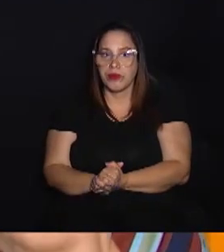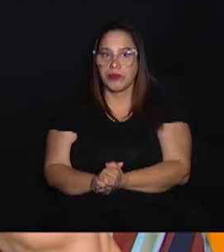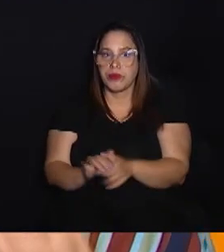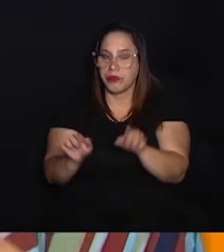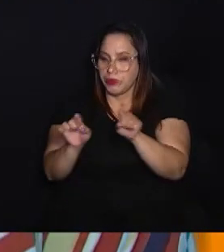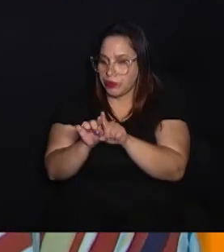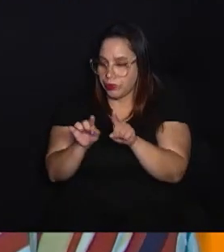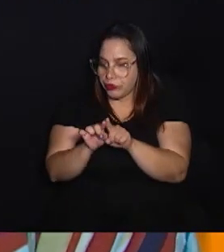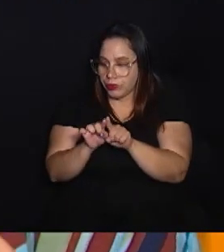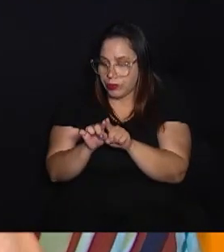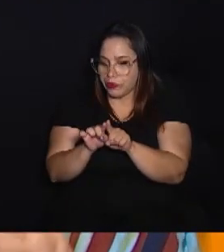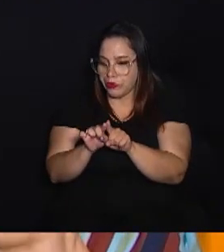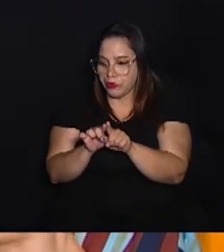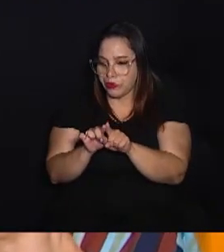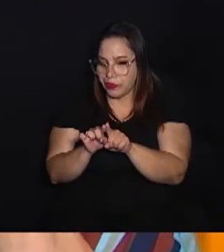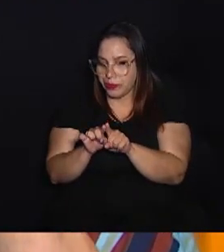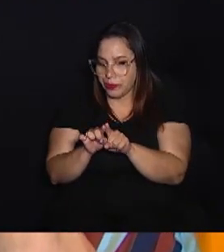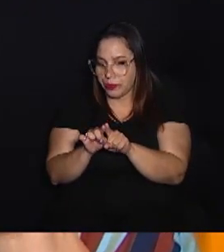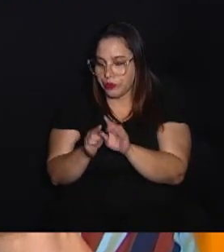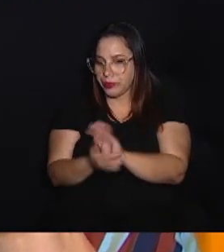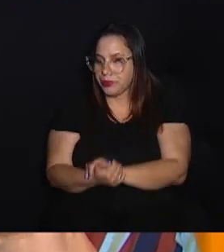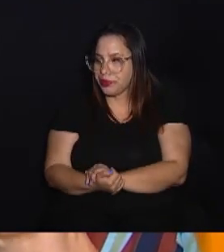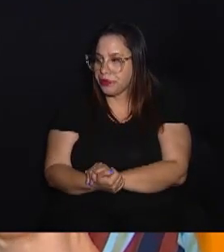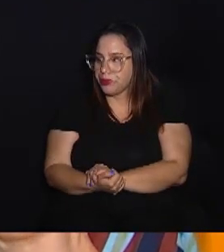também situando